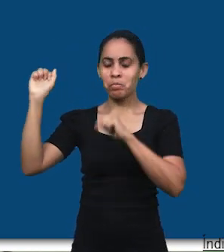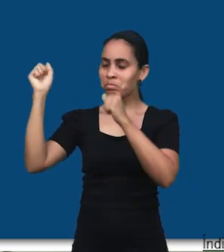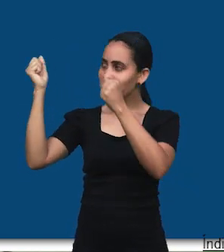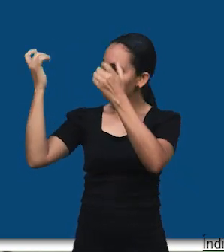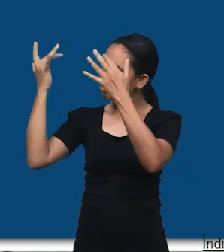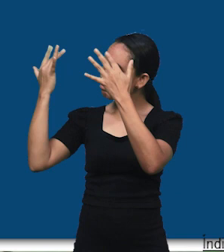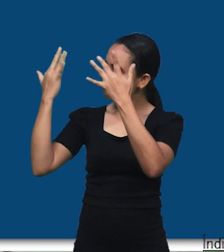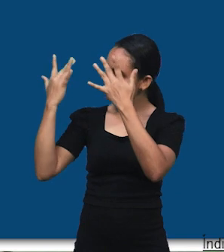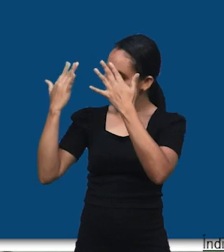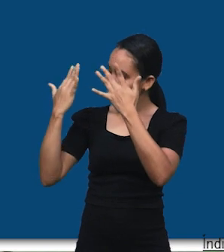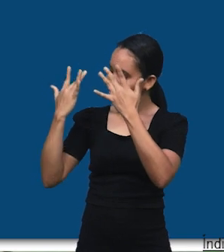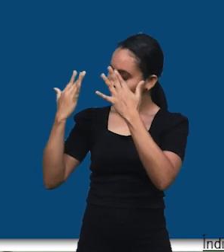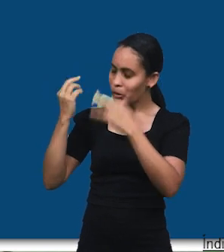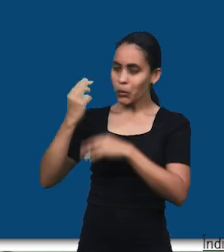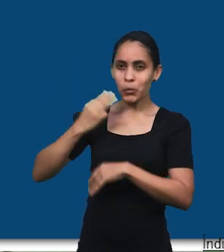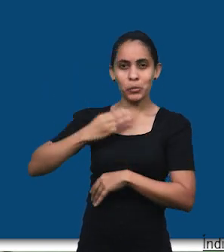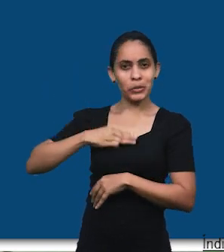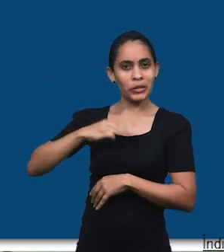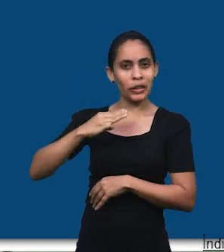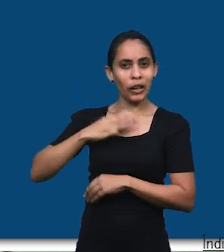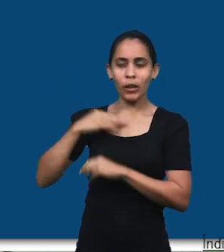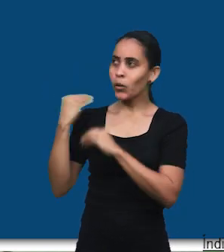misericórdias.